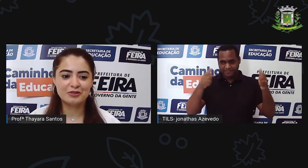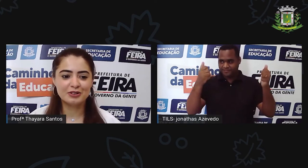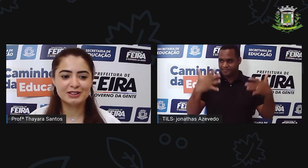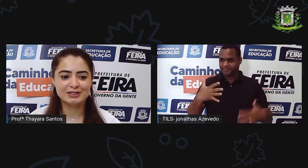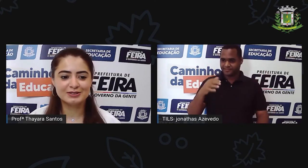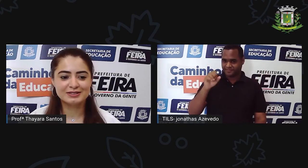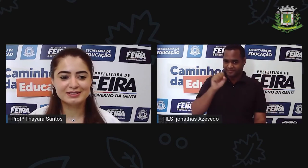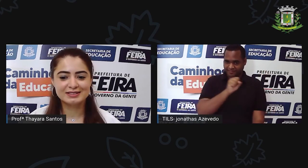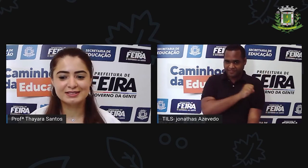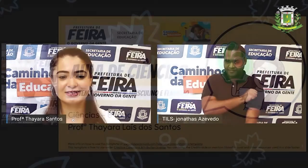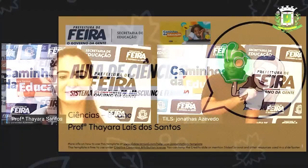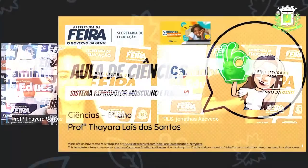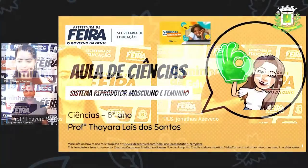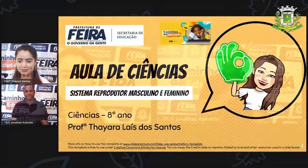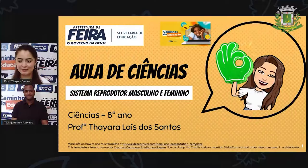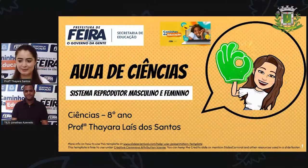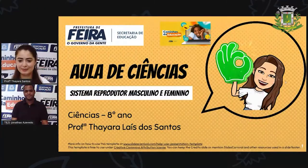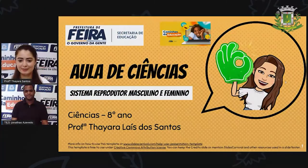oitavo ano.